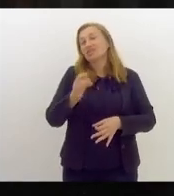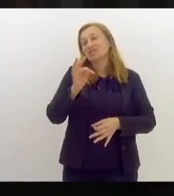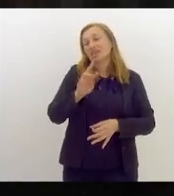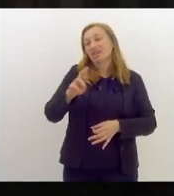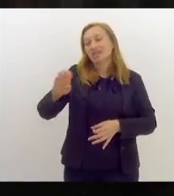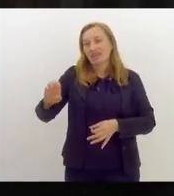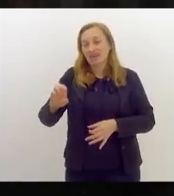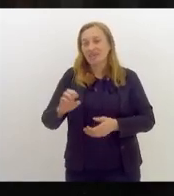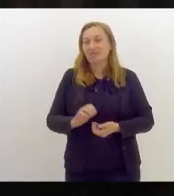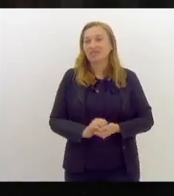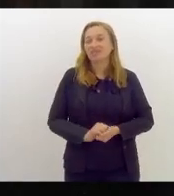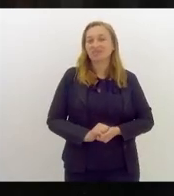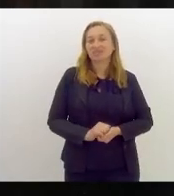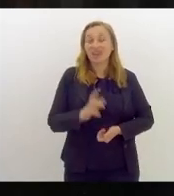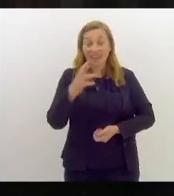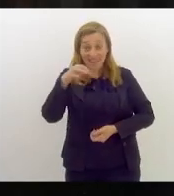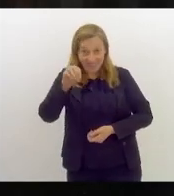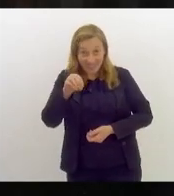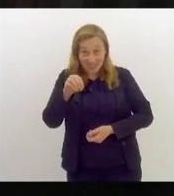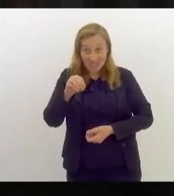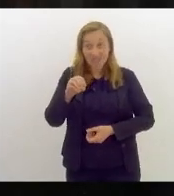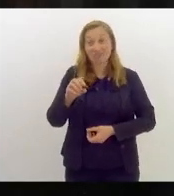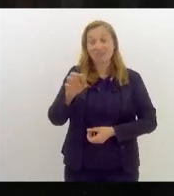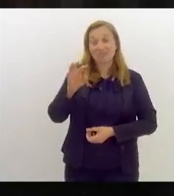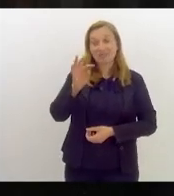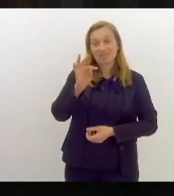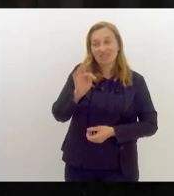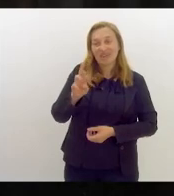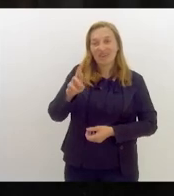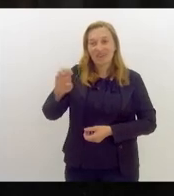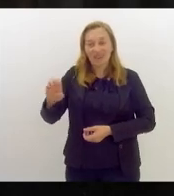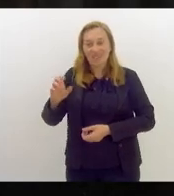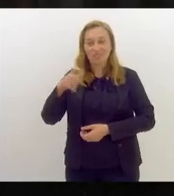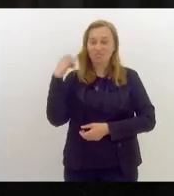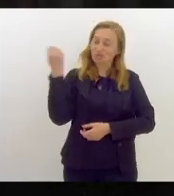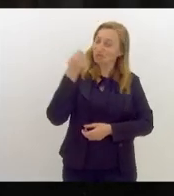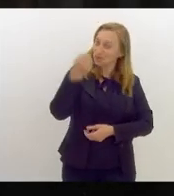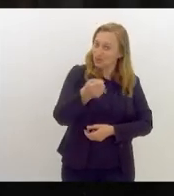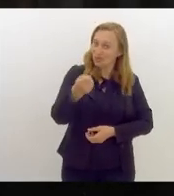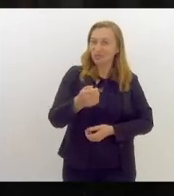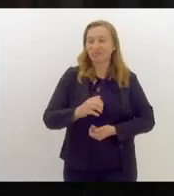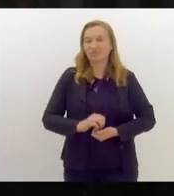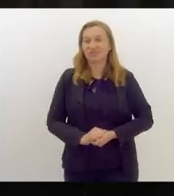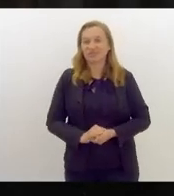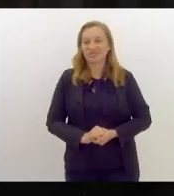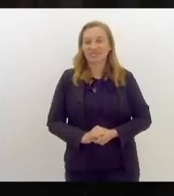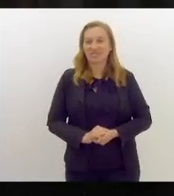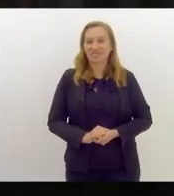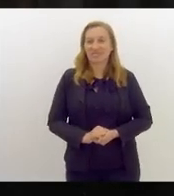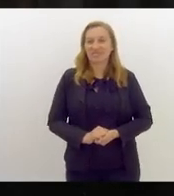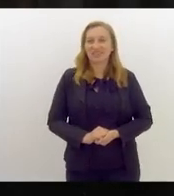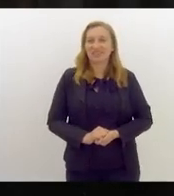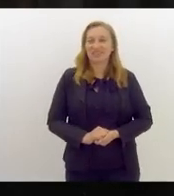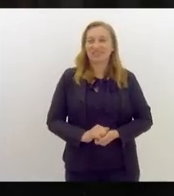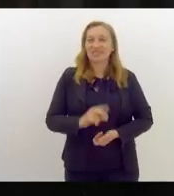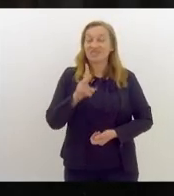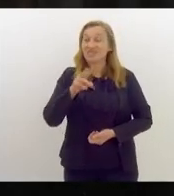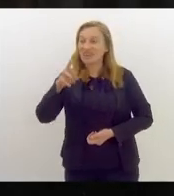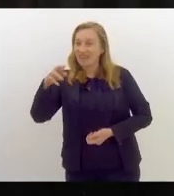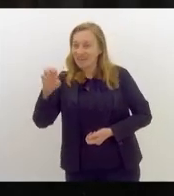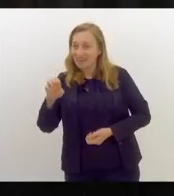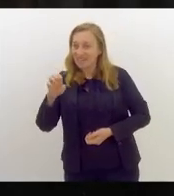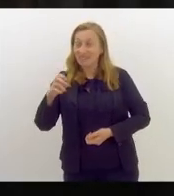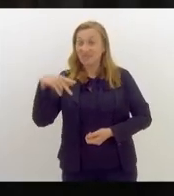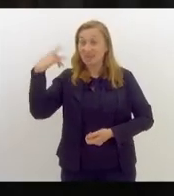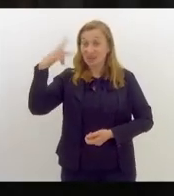Conselheiro Renato Azeredo do Tribunal de Contas lá do nosso Rio Grande do Sul Luciano Vieira Vereador do Rio de